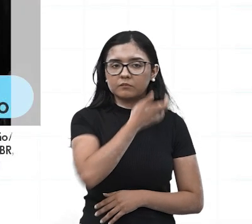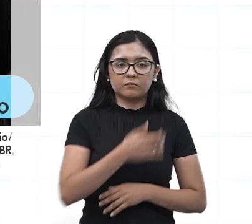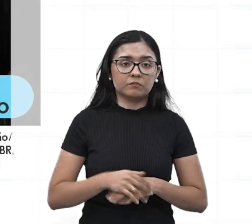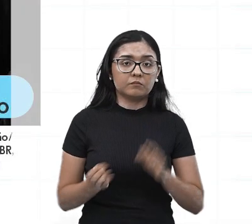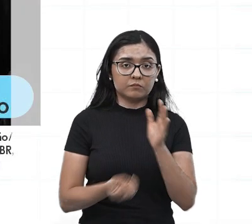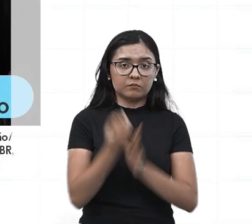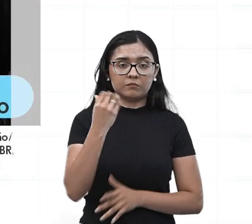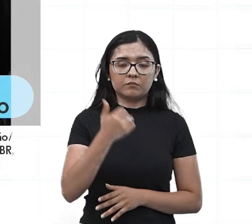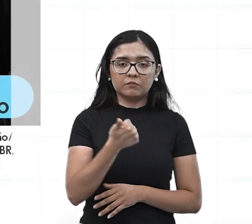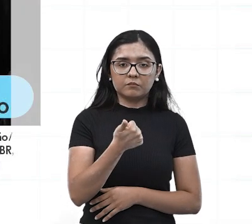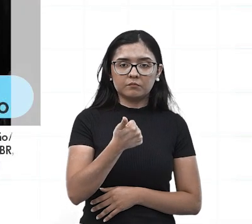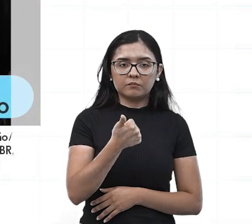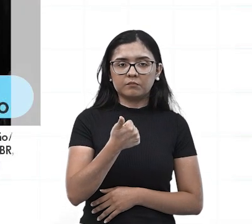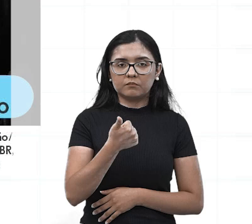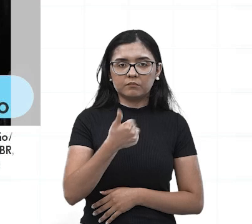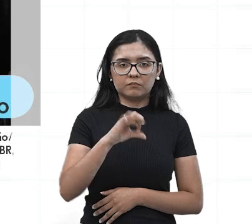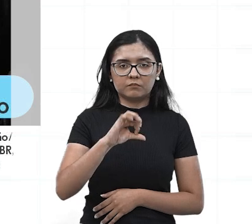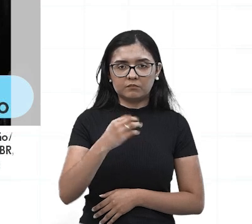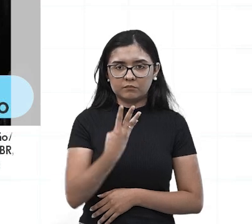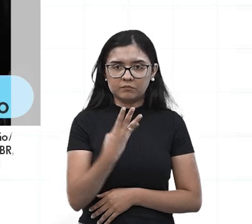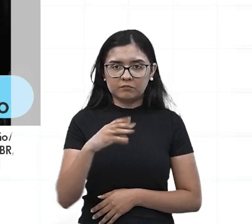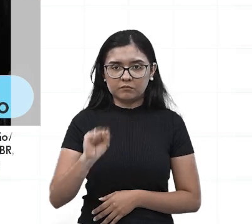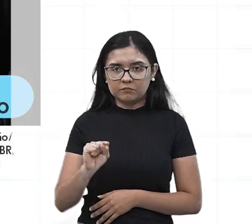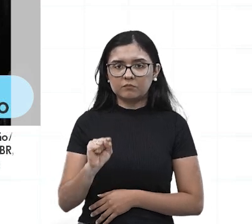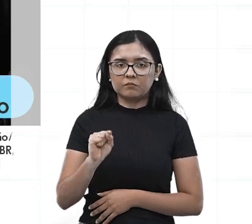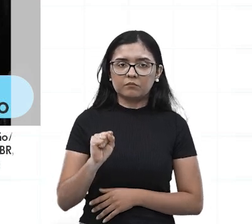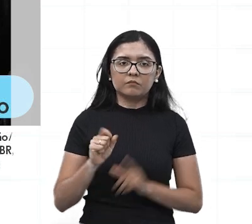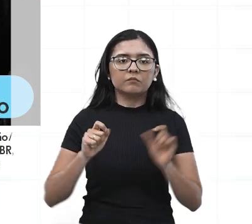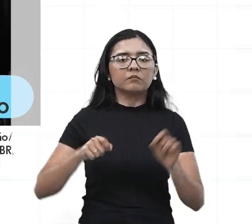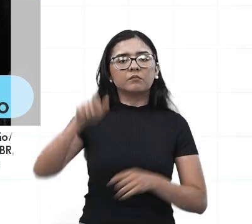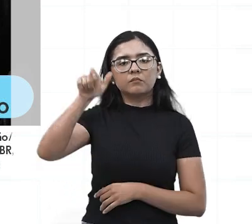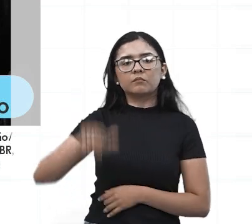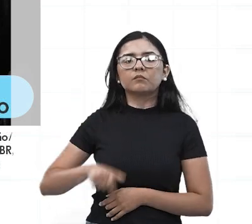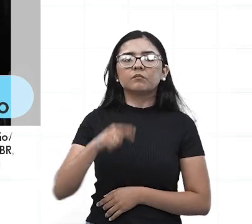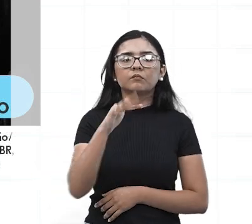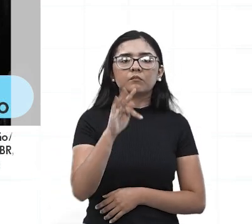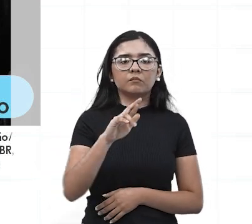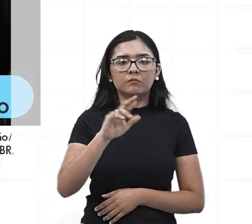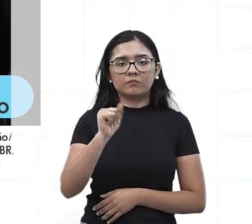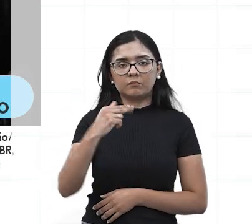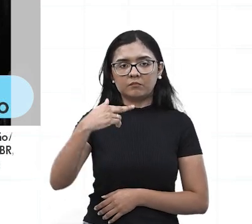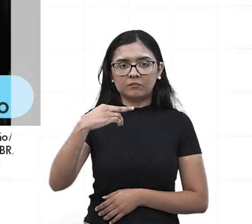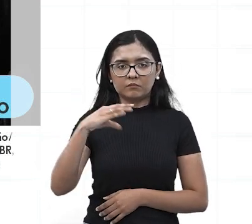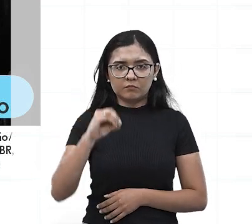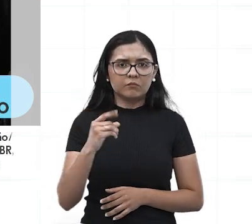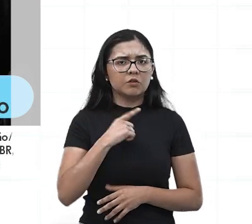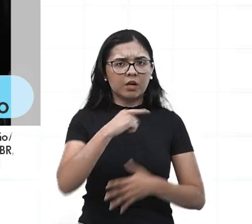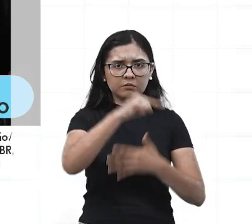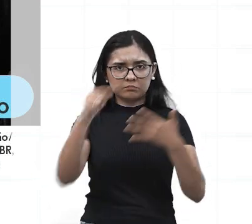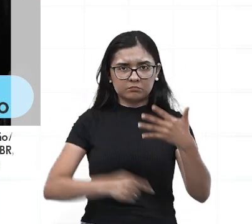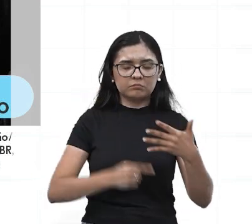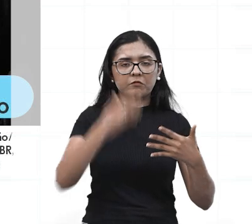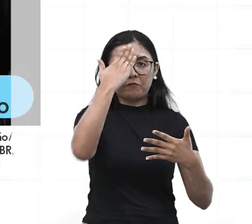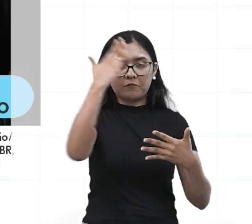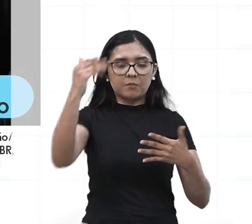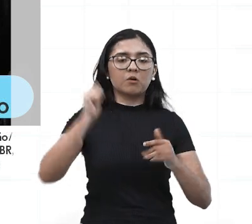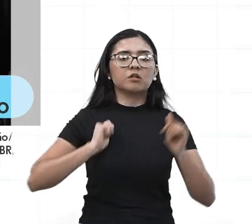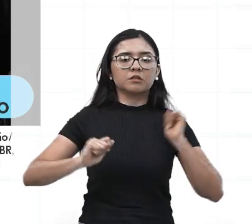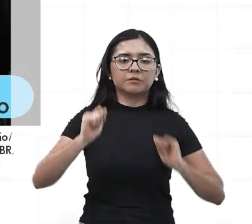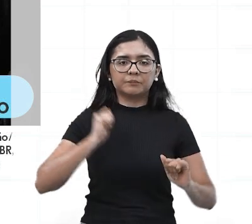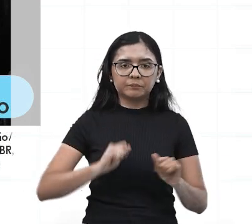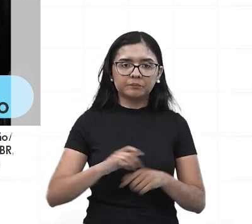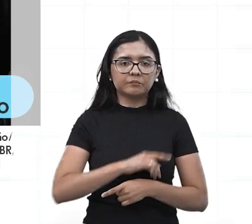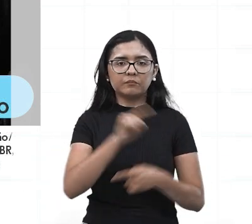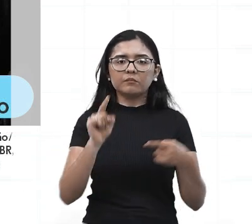em 1948 por Franco Zampari. Dele participam nomes importantes como Cacilda